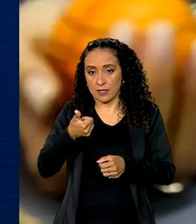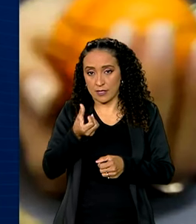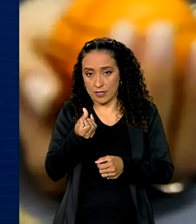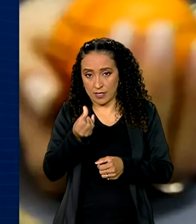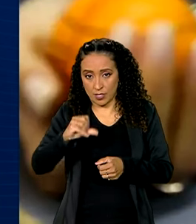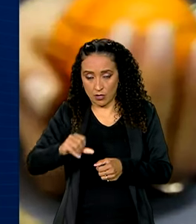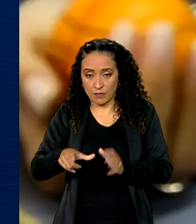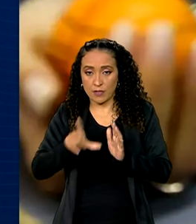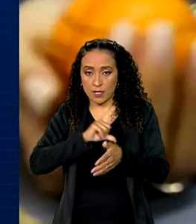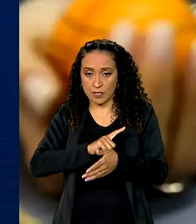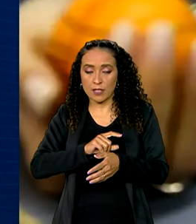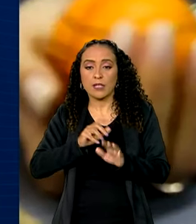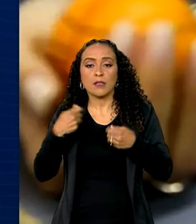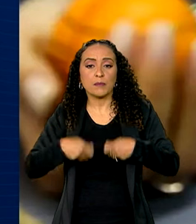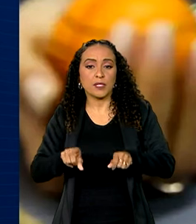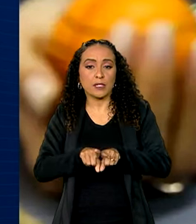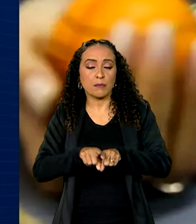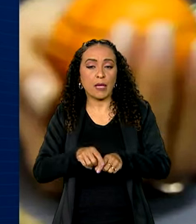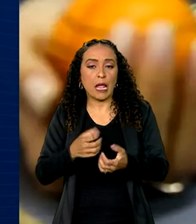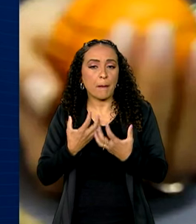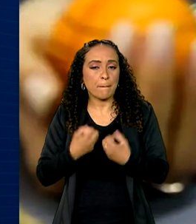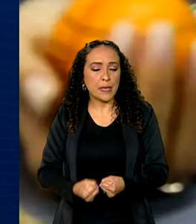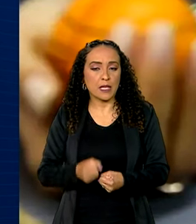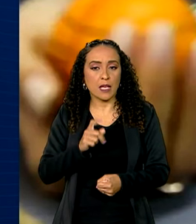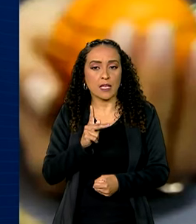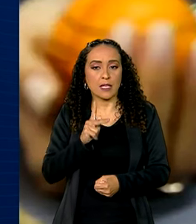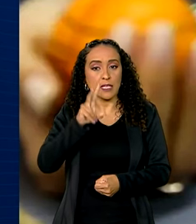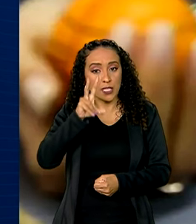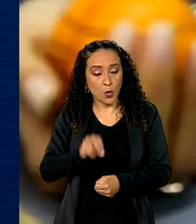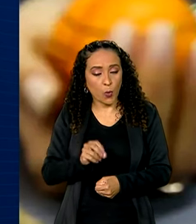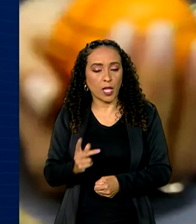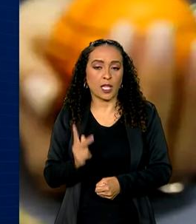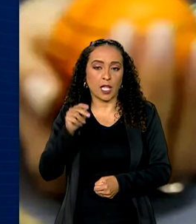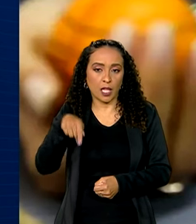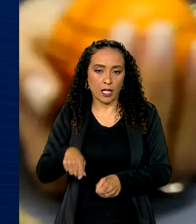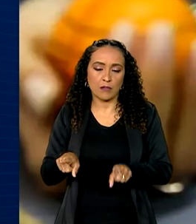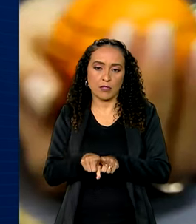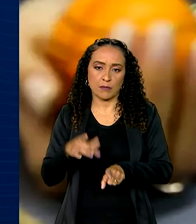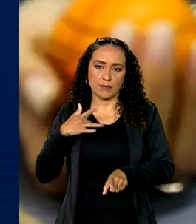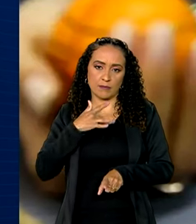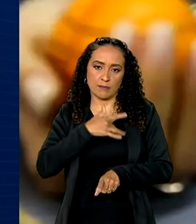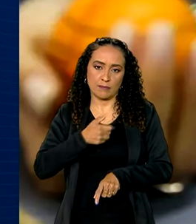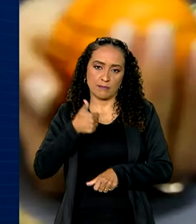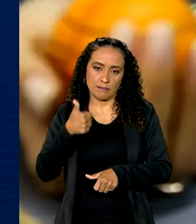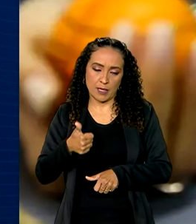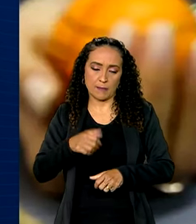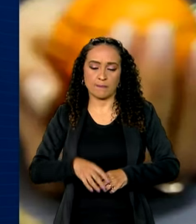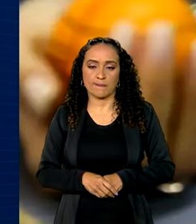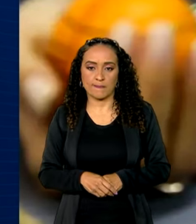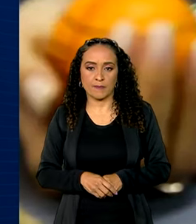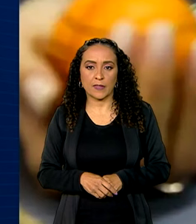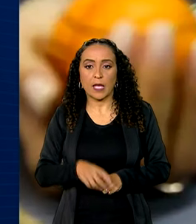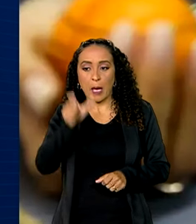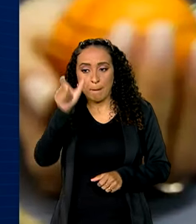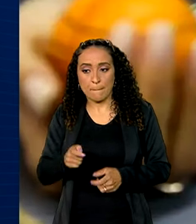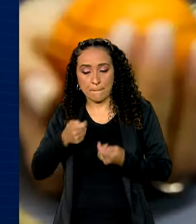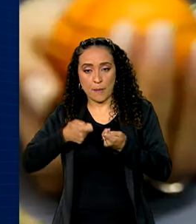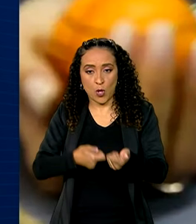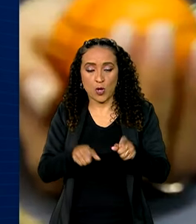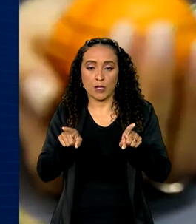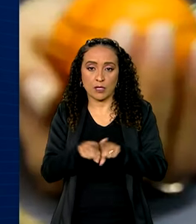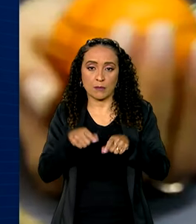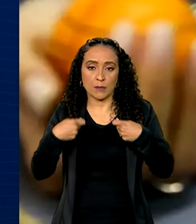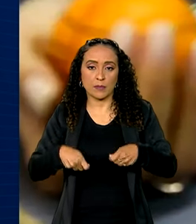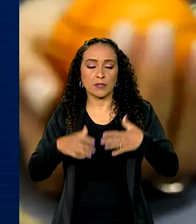Além disso, é preciso pesar no mínimo 50 quilos e estar em bom estado de saúde. O doador também deve